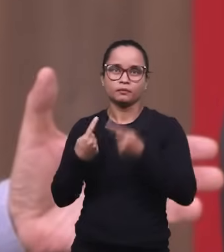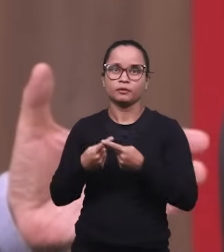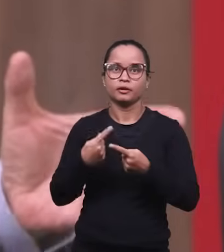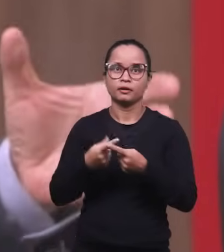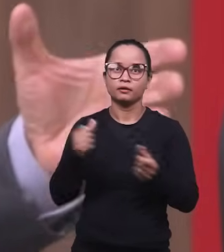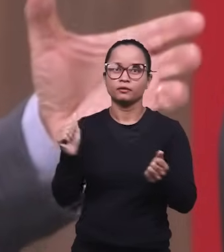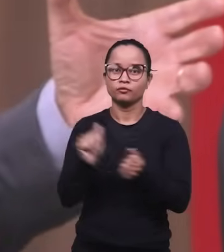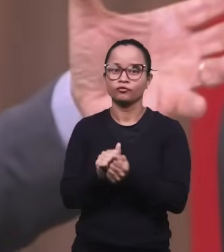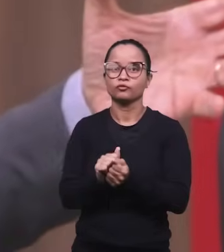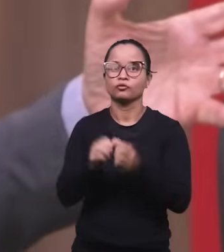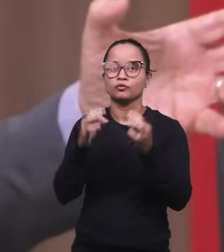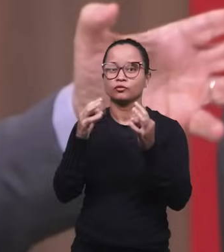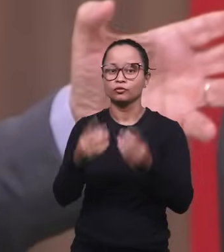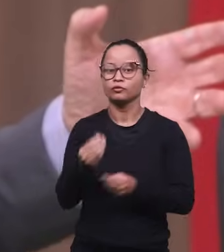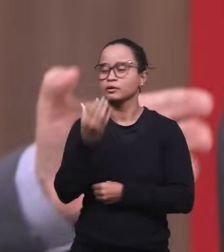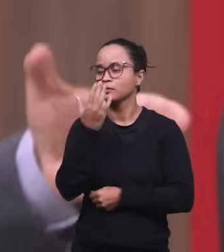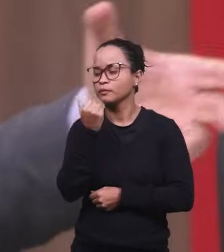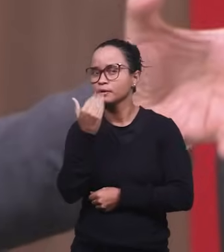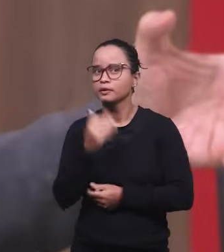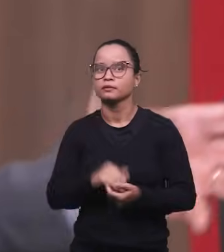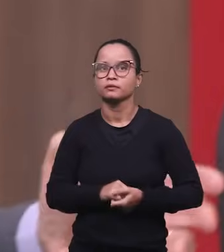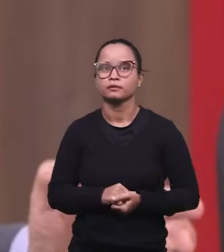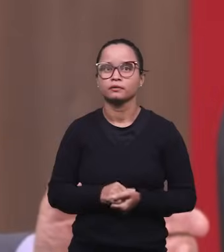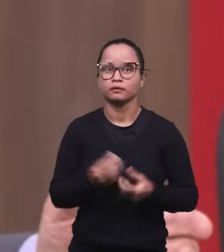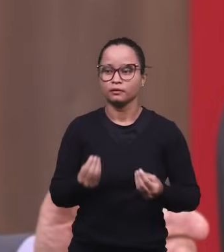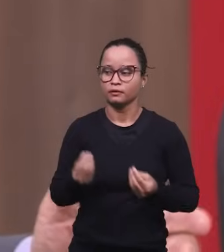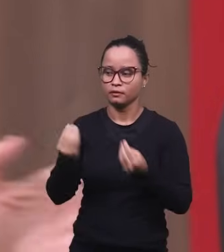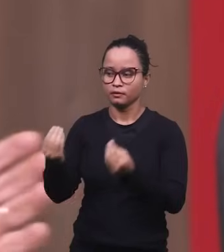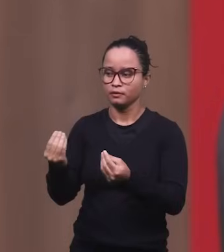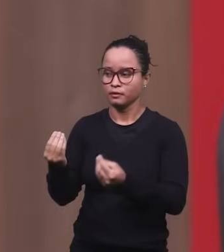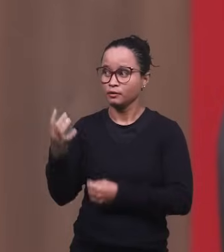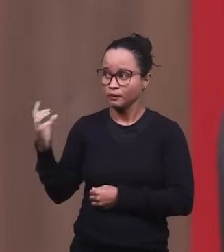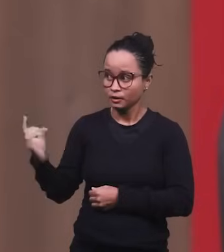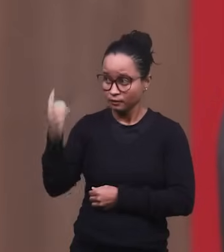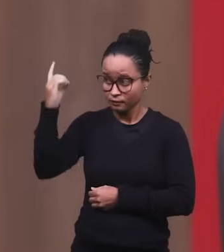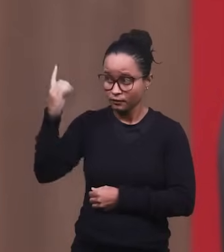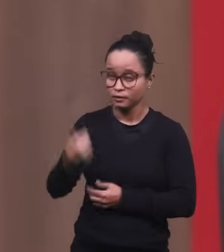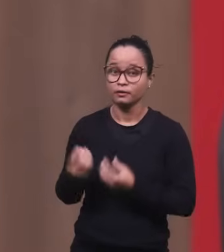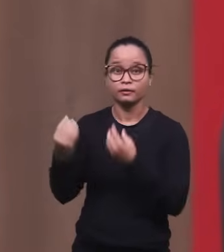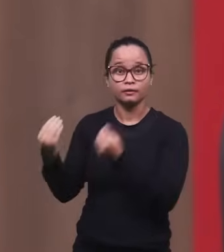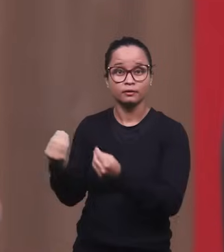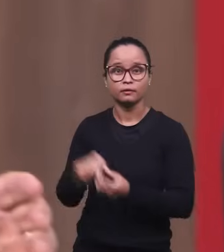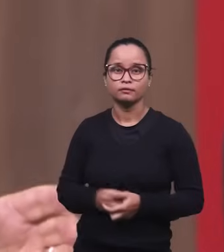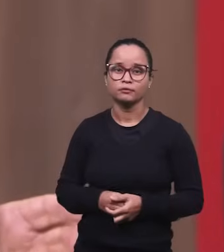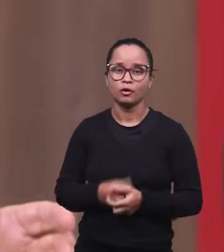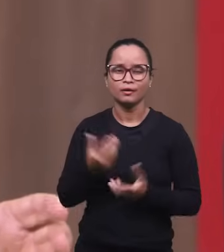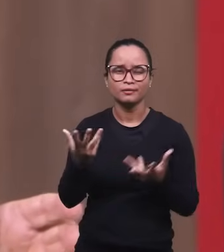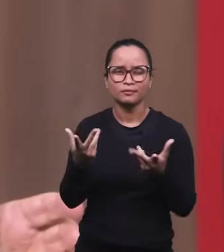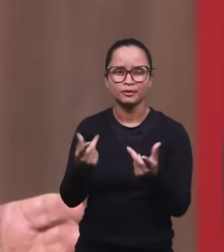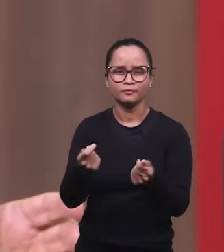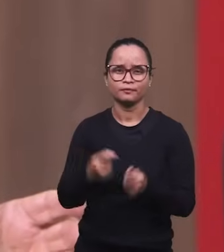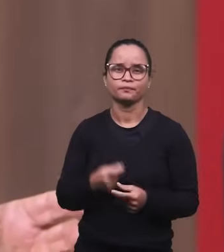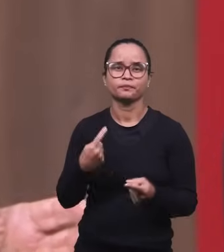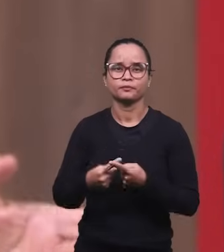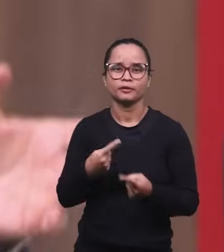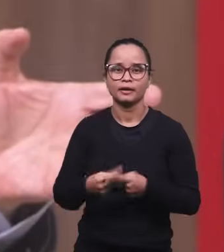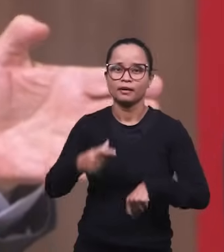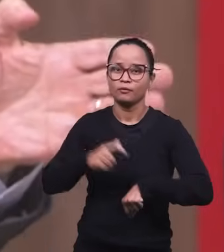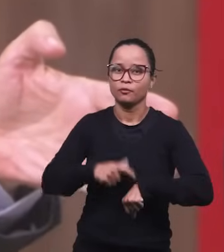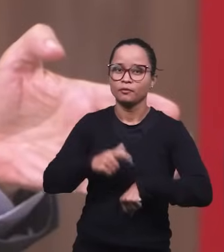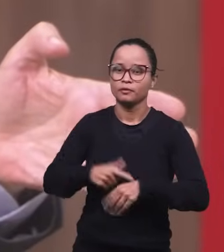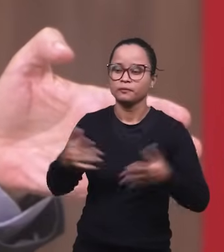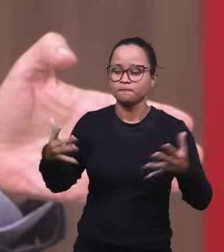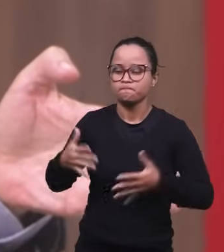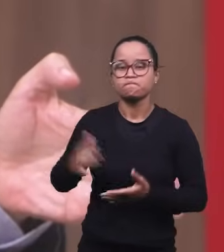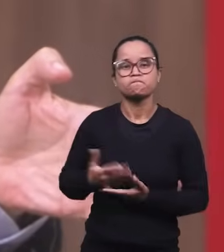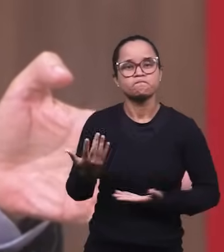ela juntou todos os alimentos ali e levou aos pés de Davi. Olha só que coisa maravilhosa. Porque